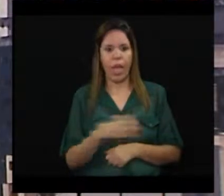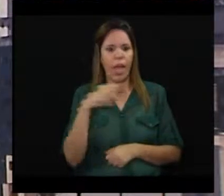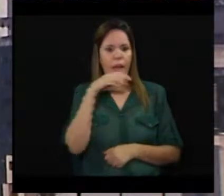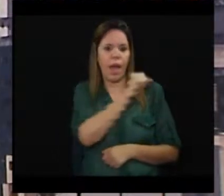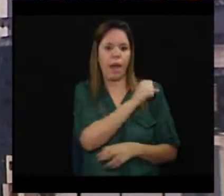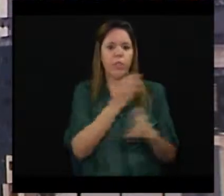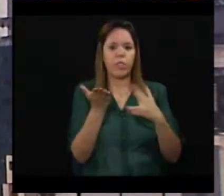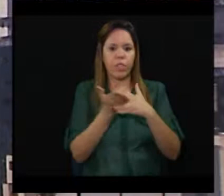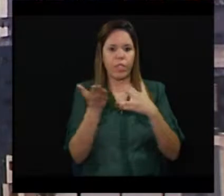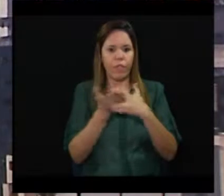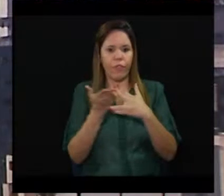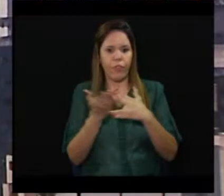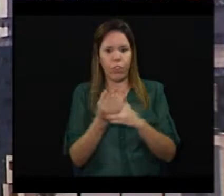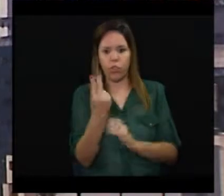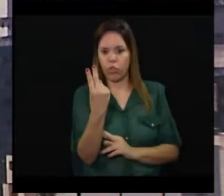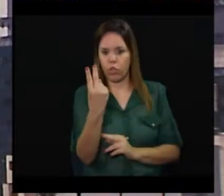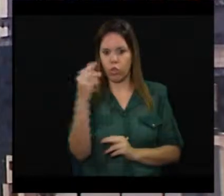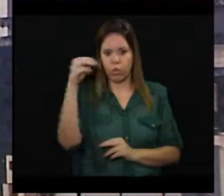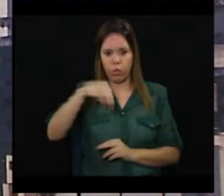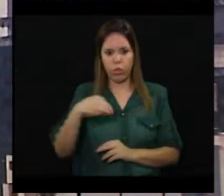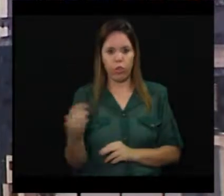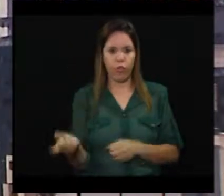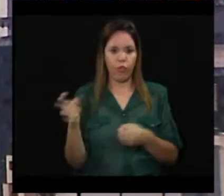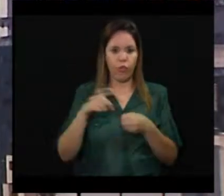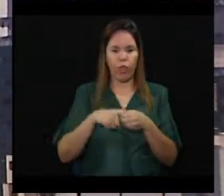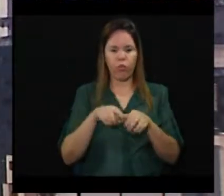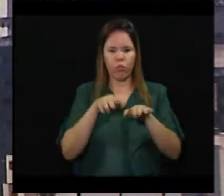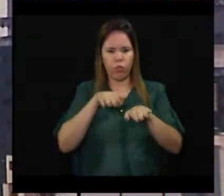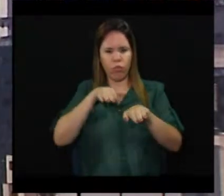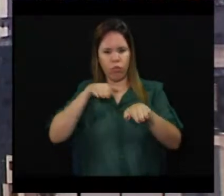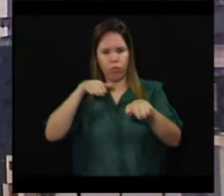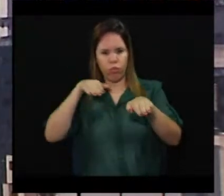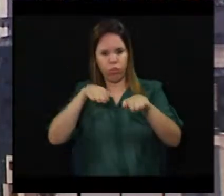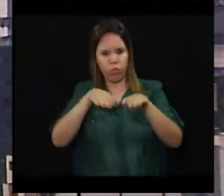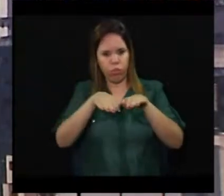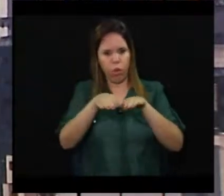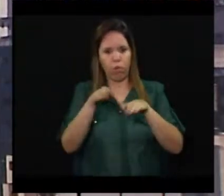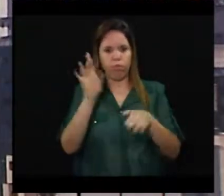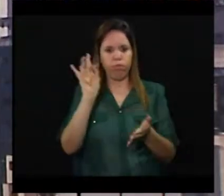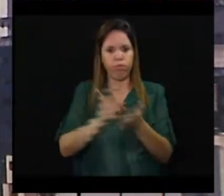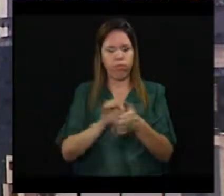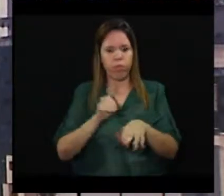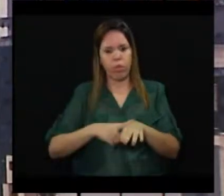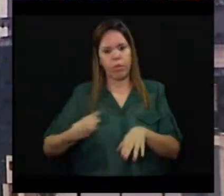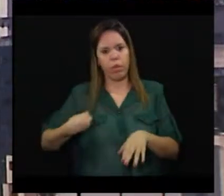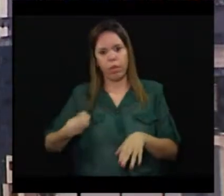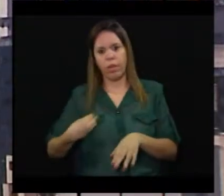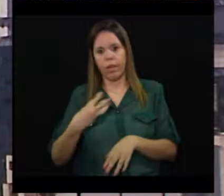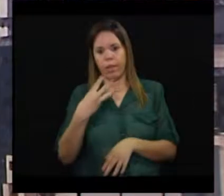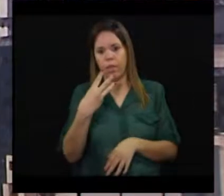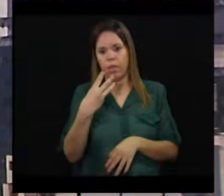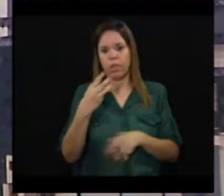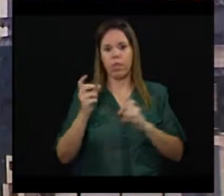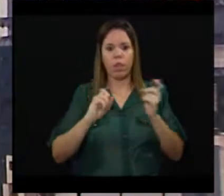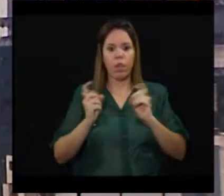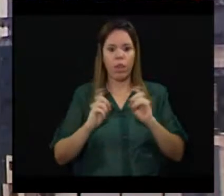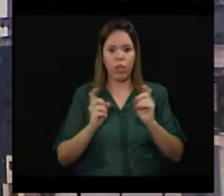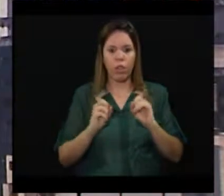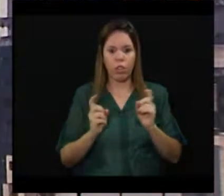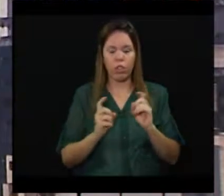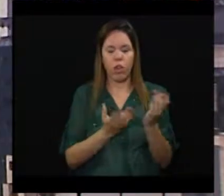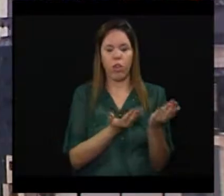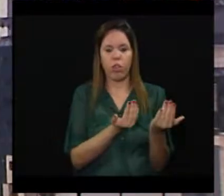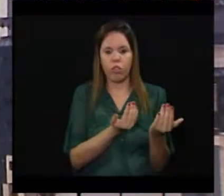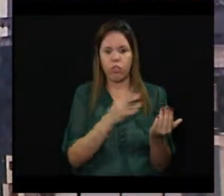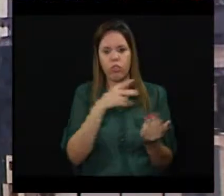rápido intervalo e em 2 minutos, o trânsito de Campinas em tempo real, a 3ª reunião ordinária do Parlamento